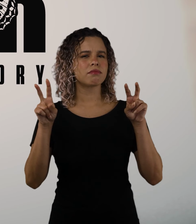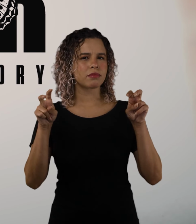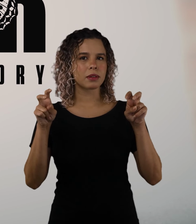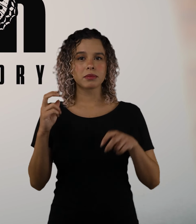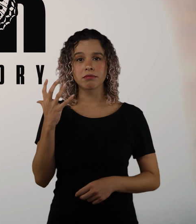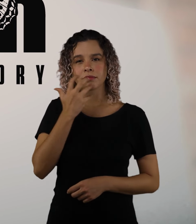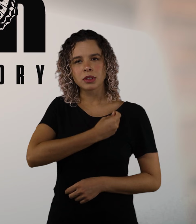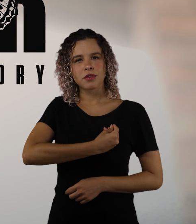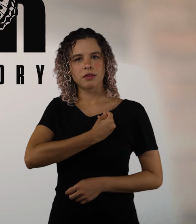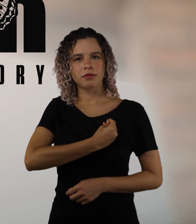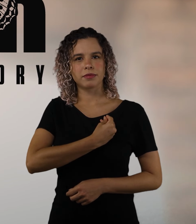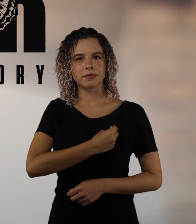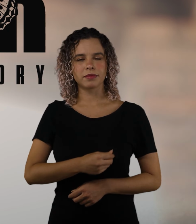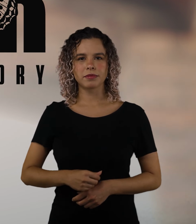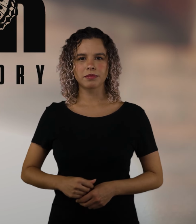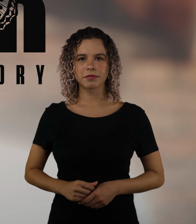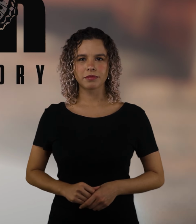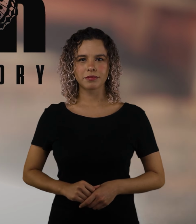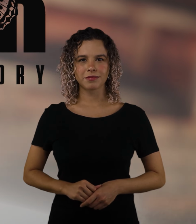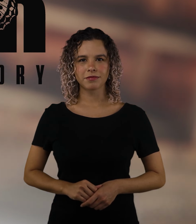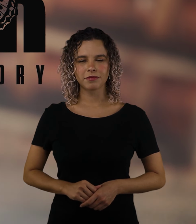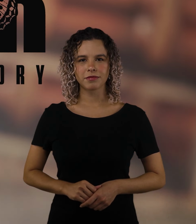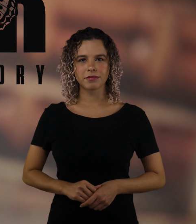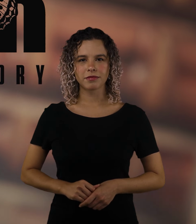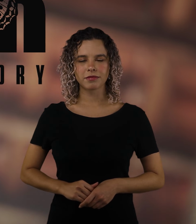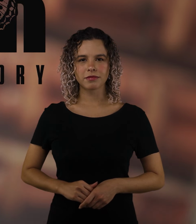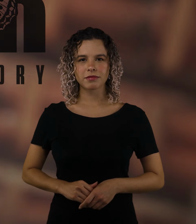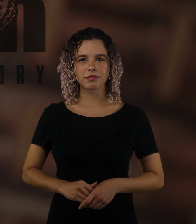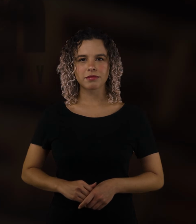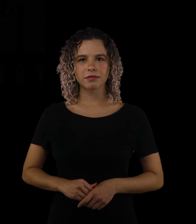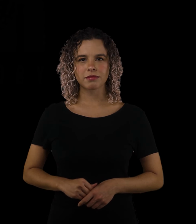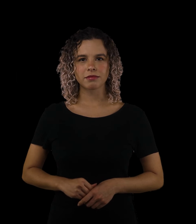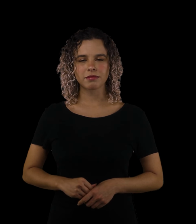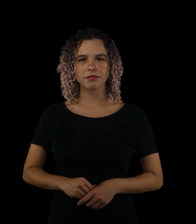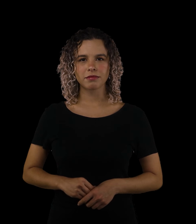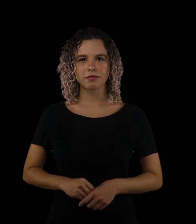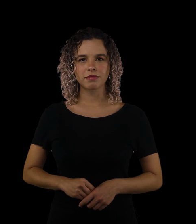pretas, Survivor, uma história de Luísa Caspary. Tela preta.